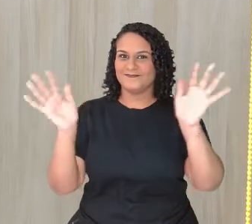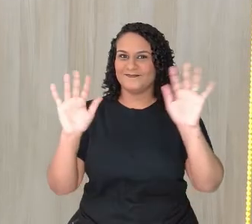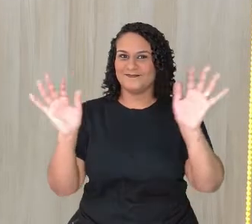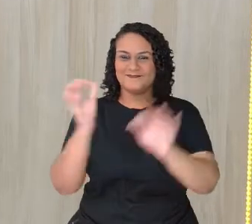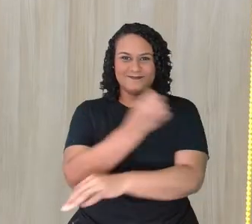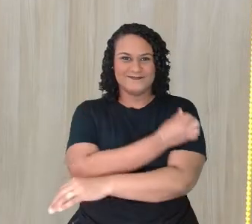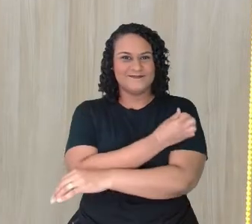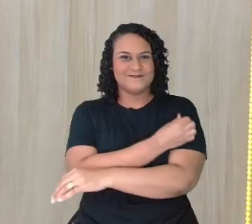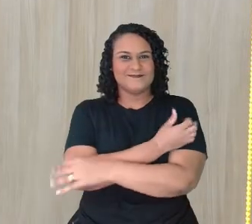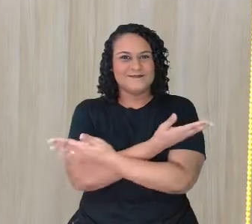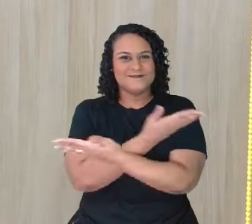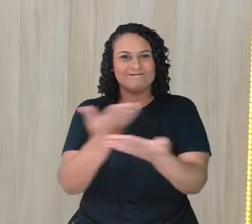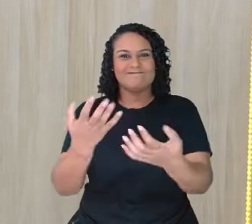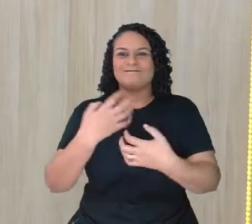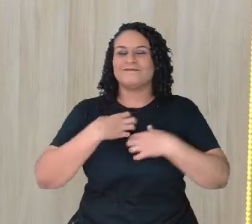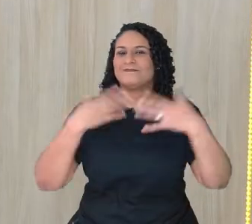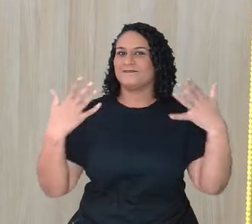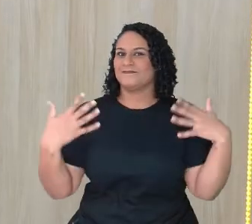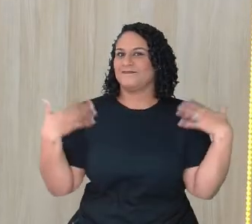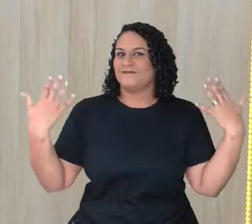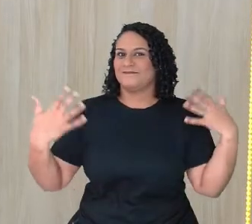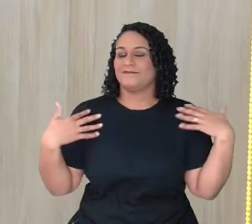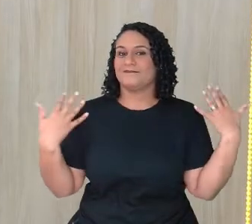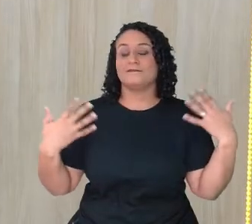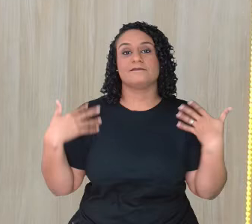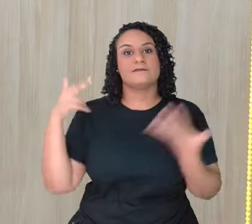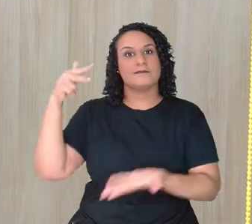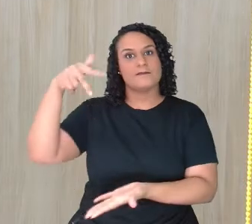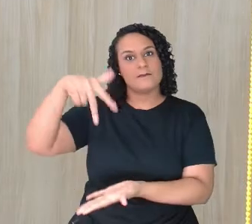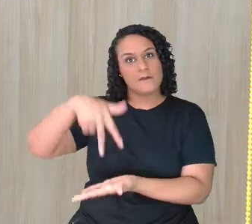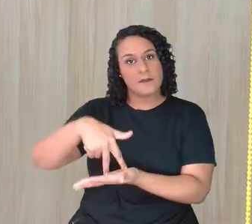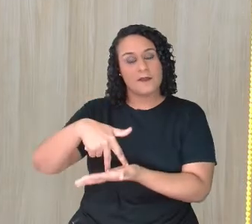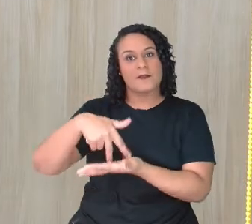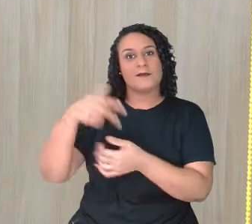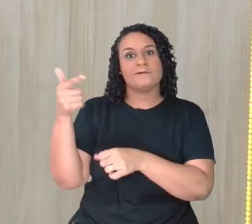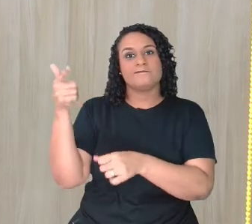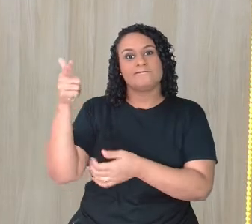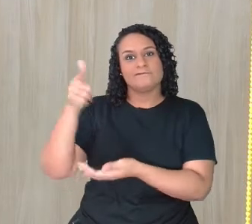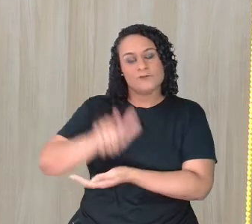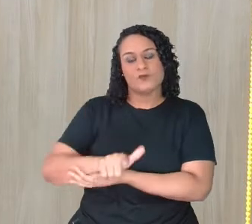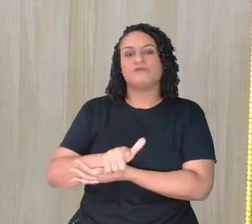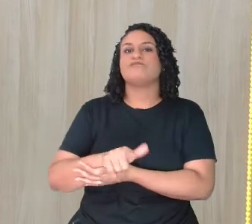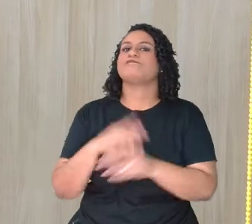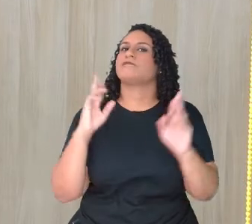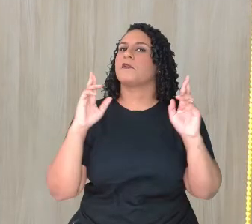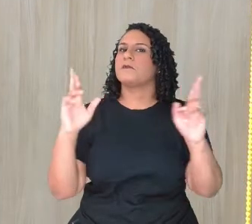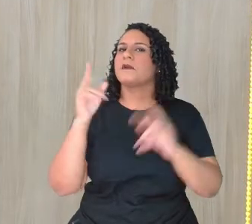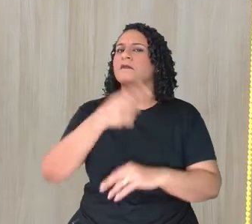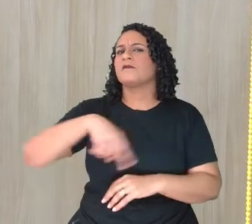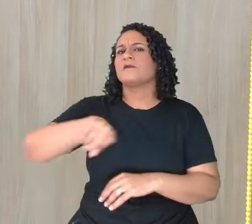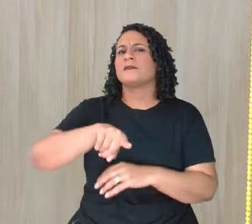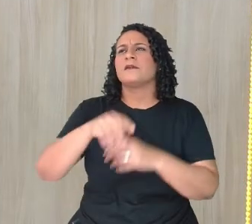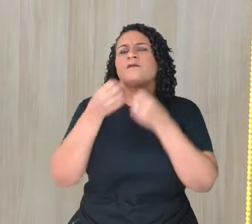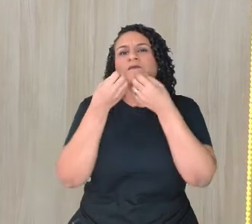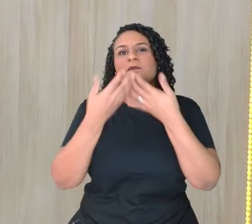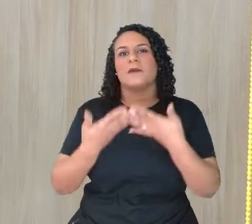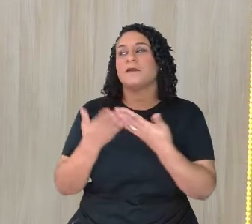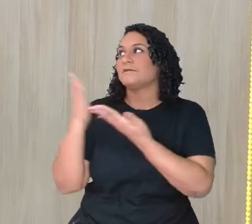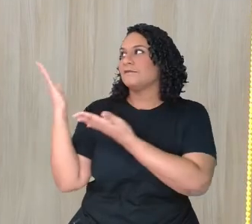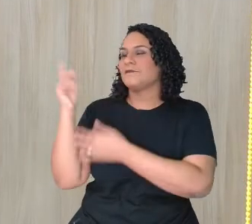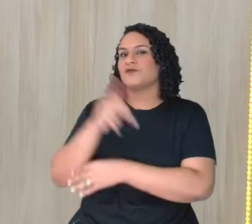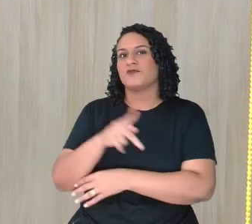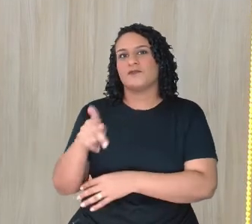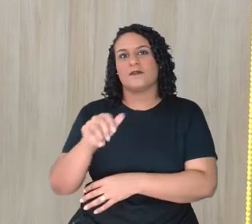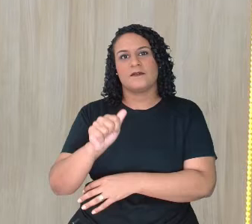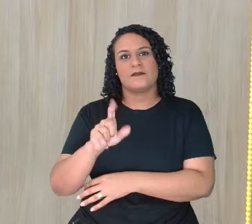sexto ano, que alegria estar aqui com vocês mais uma vez. Espero que vocês estejam bem. Eu me chamo